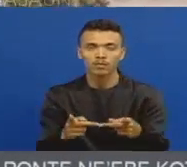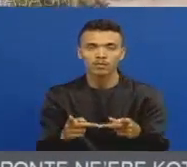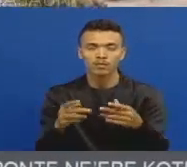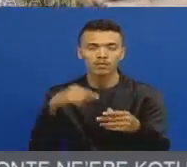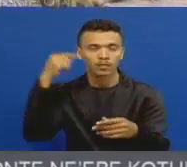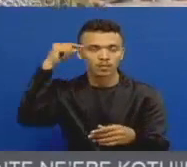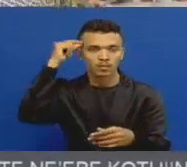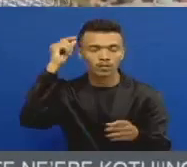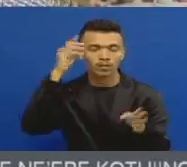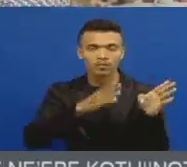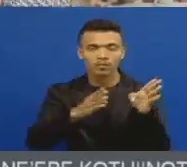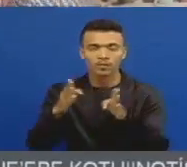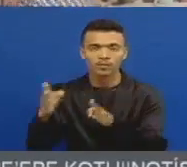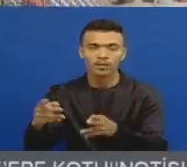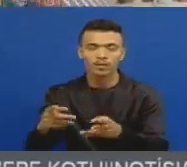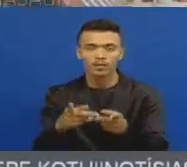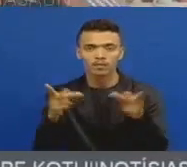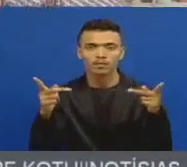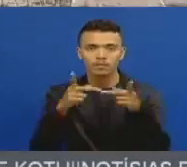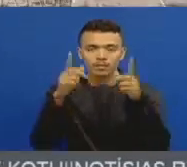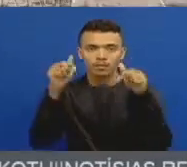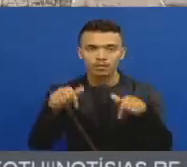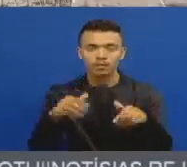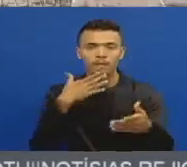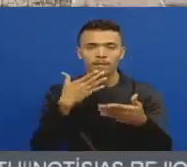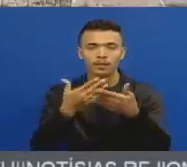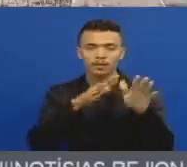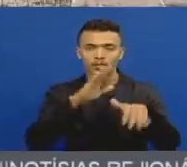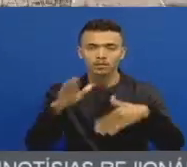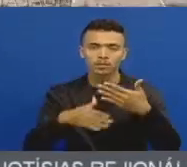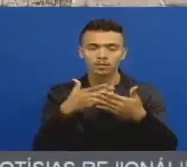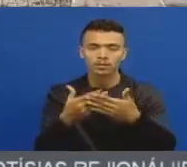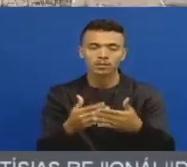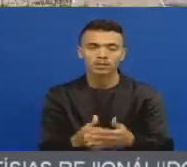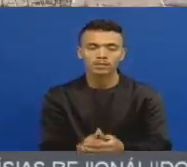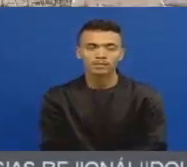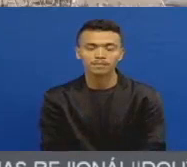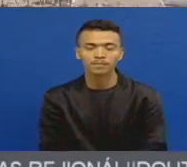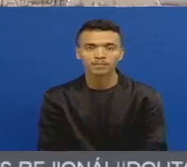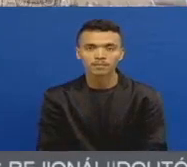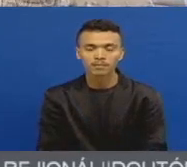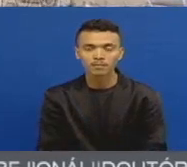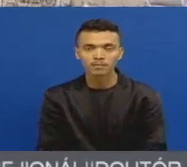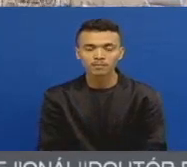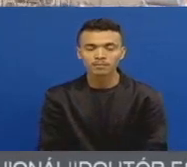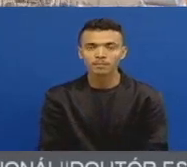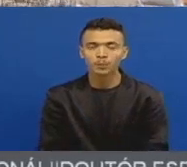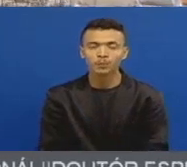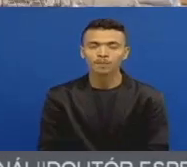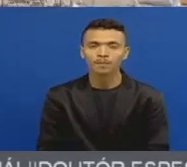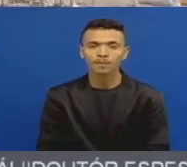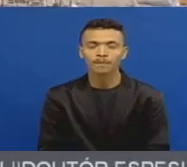a governo prepara ia fatin dane. Dia que maluco ouvintes no telespectadores rádio no televisão